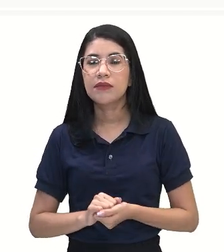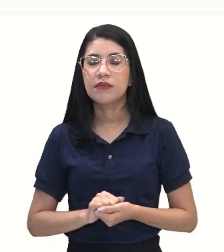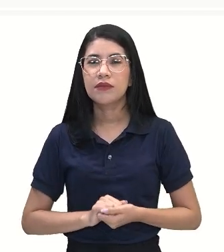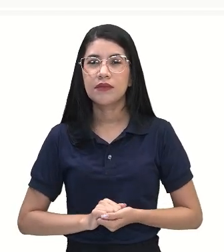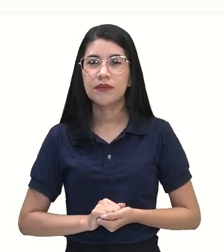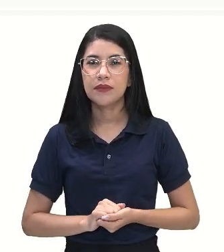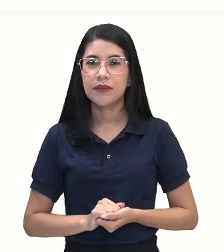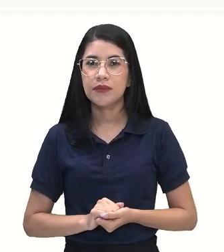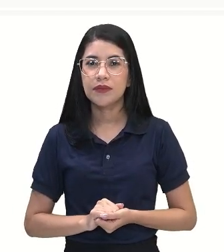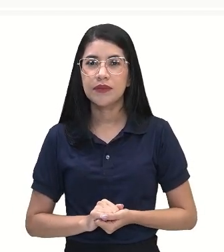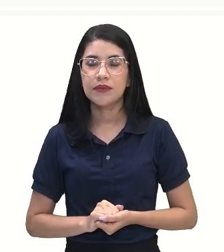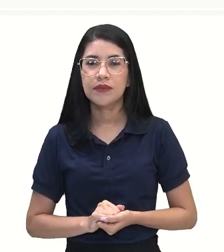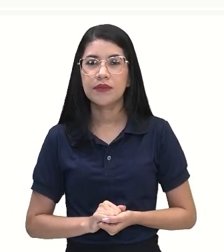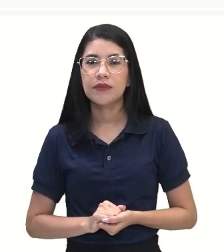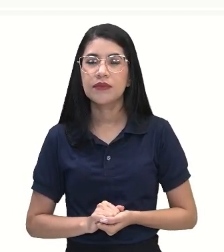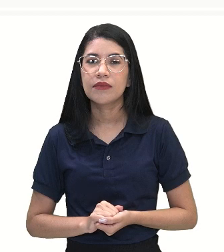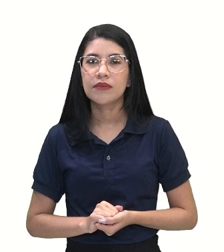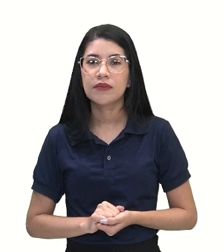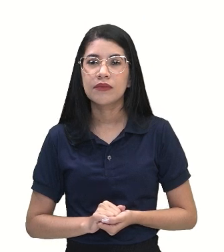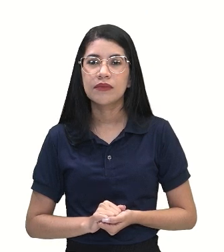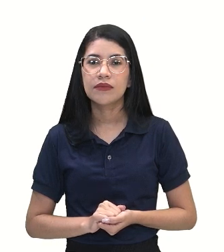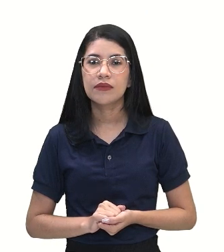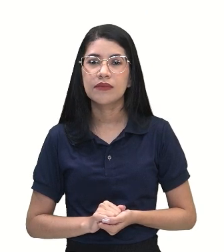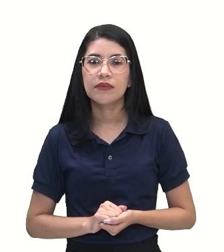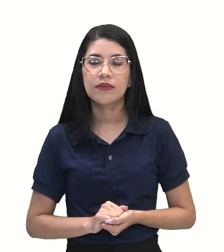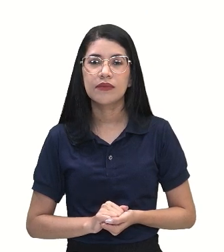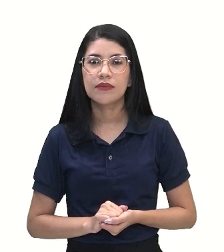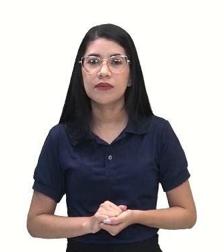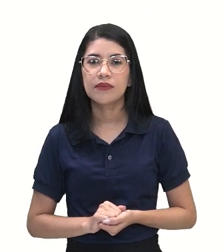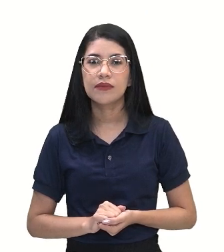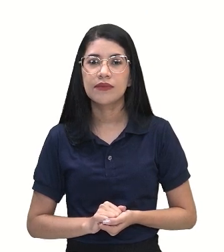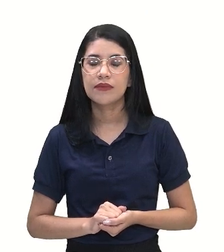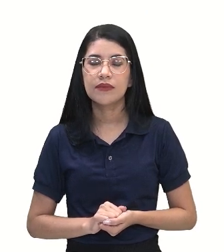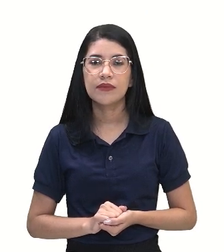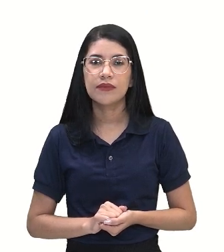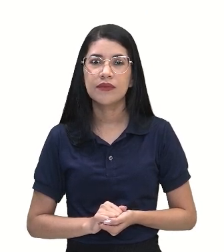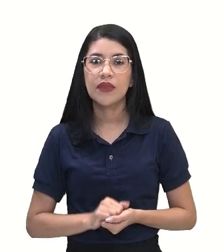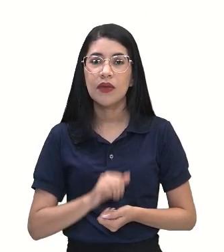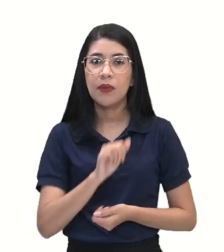lá então? A equação é essa daqui, ó. AN